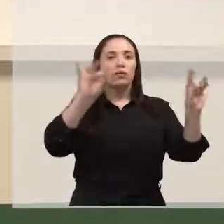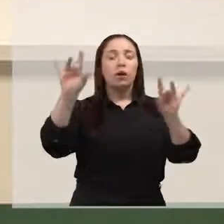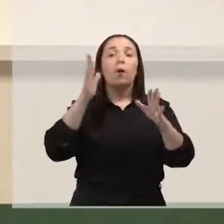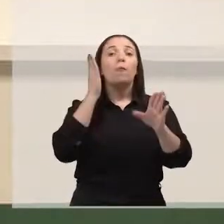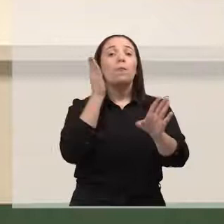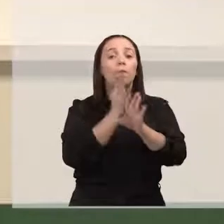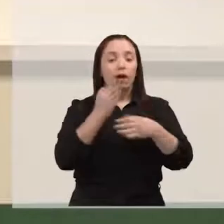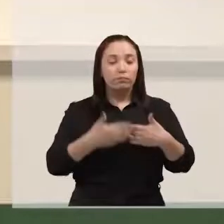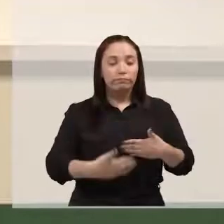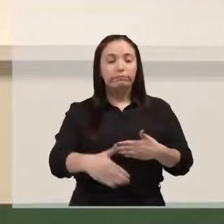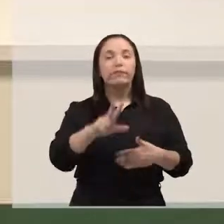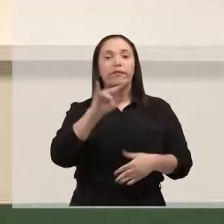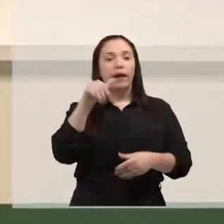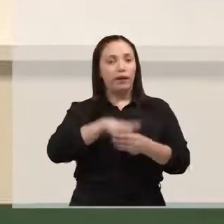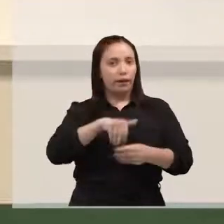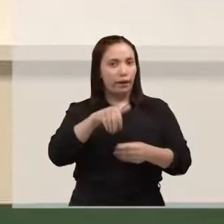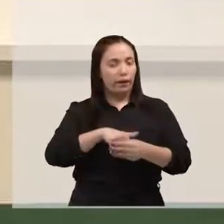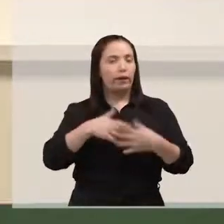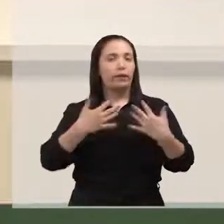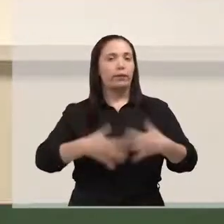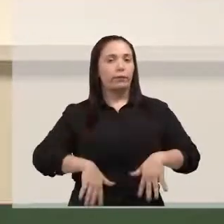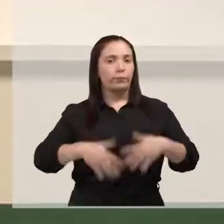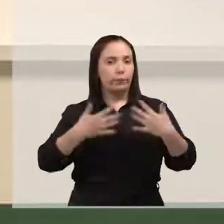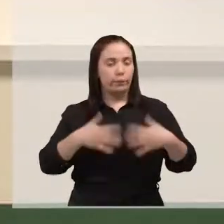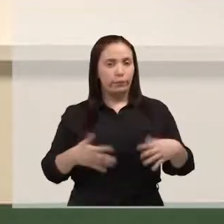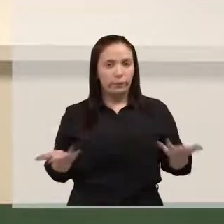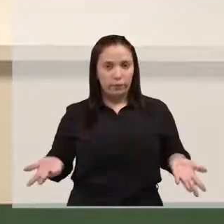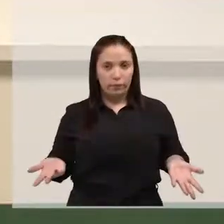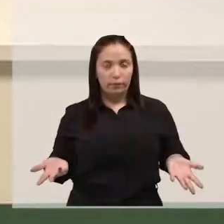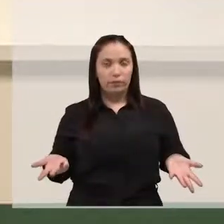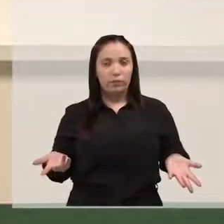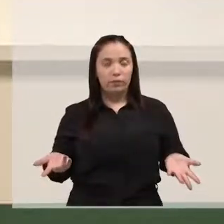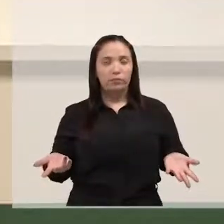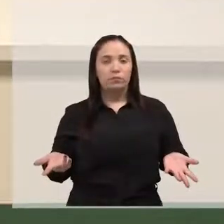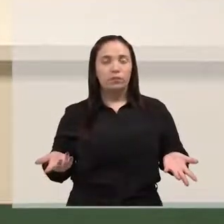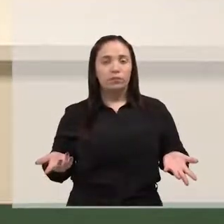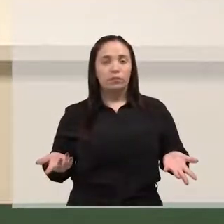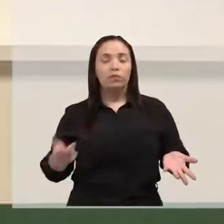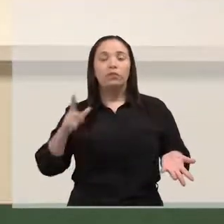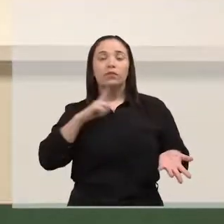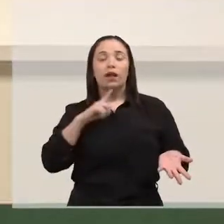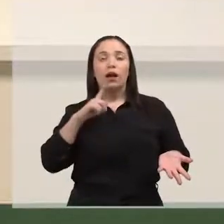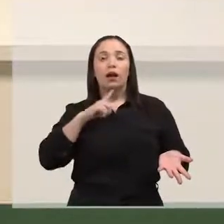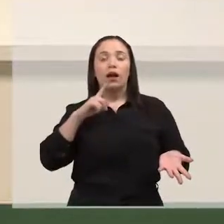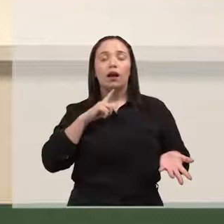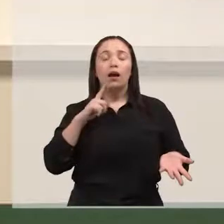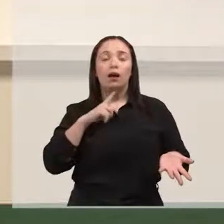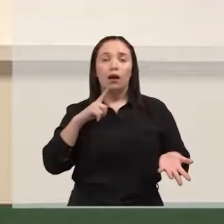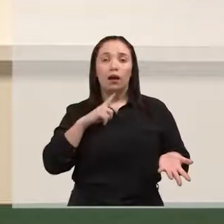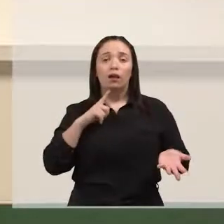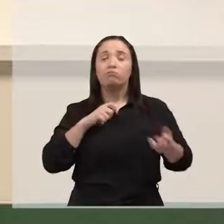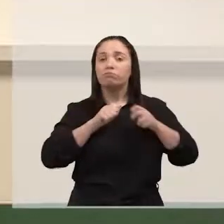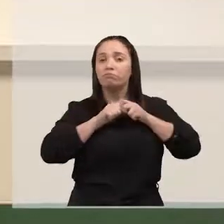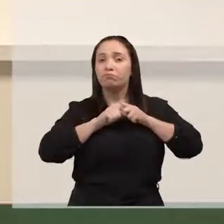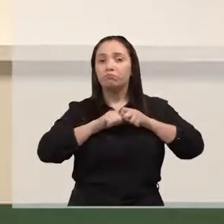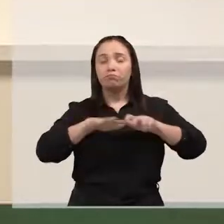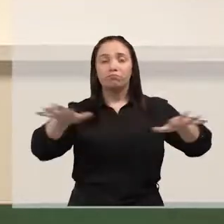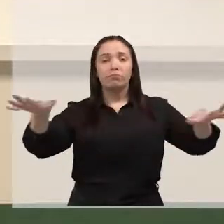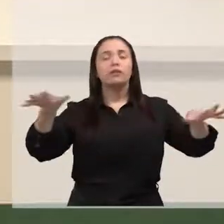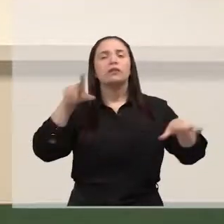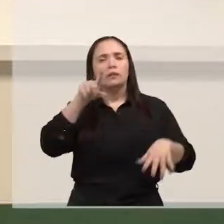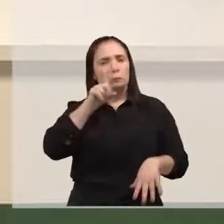da eleição. O cara compra um domínio lá na Rússia ou na Ásia e usa, tá entendendo? Isso é